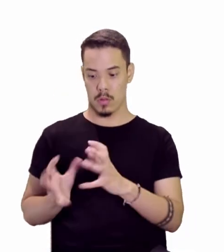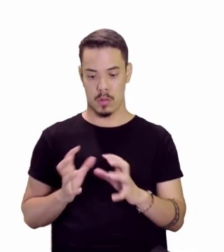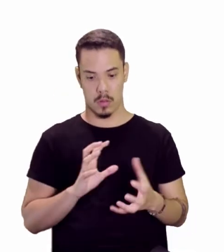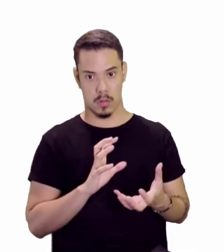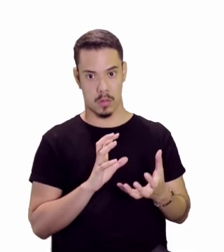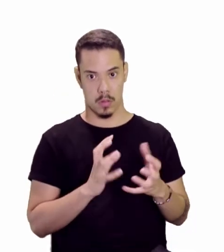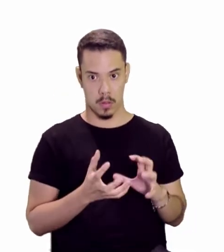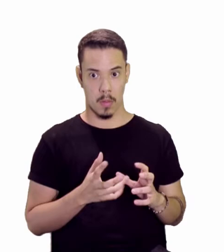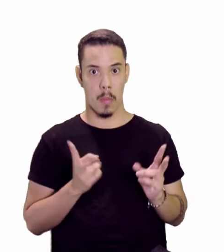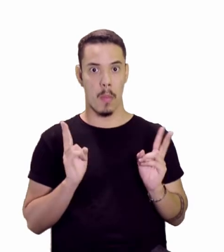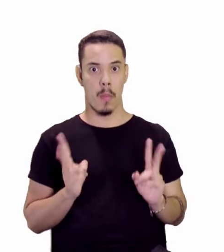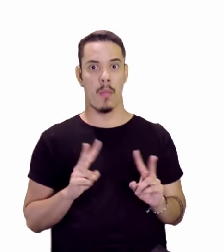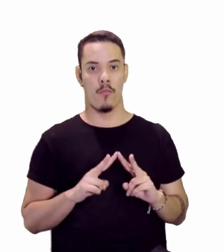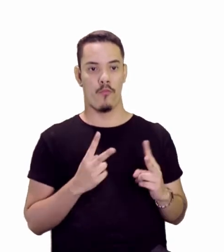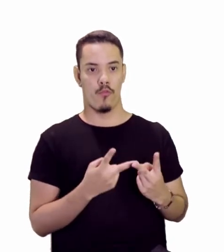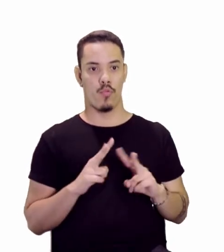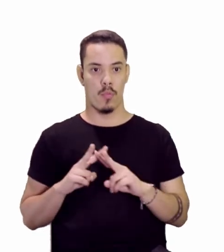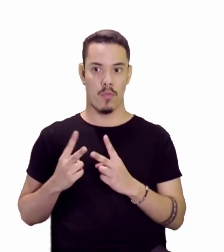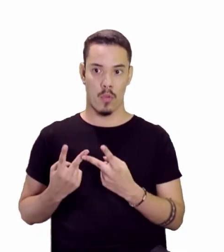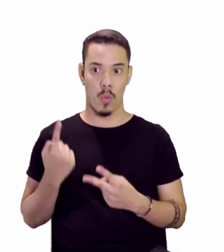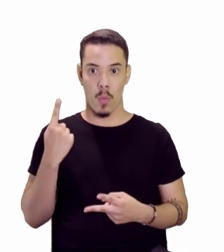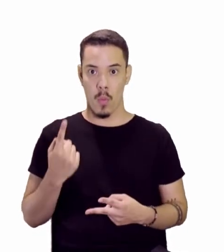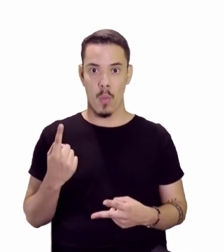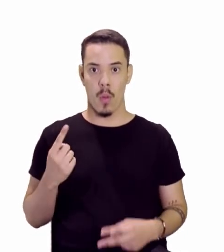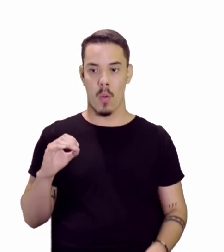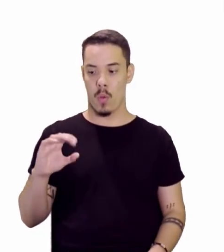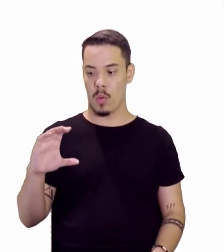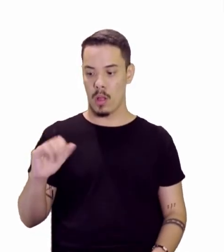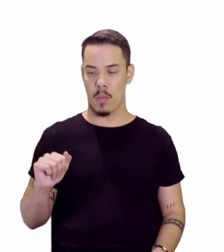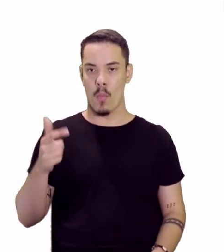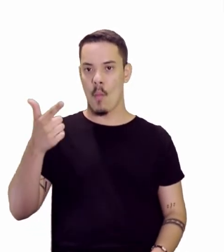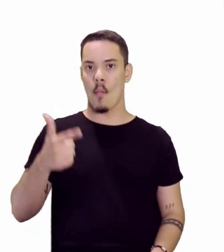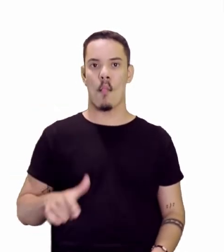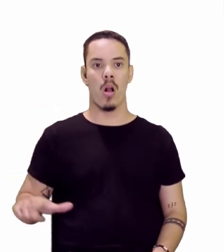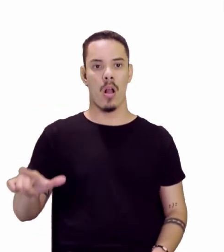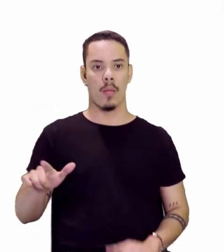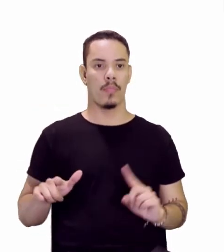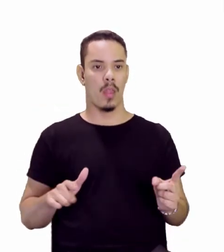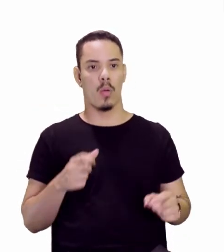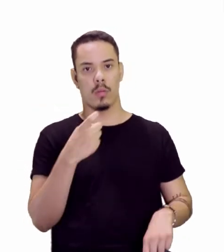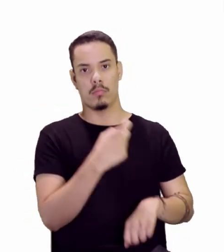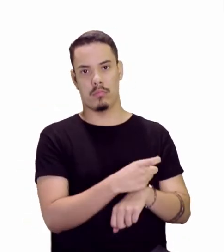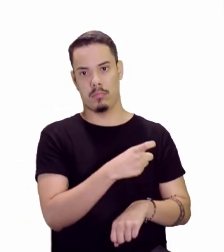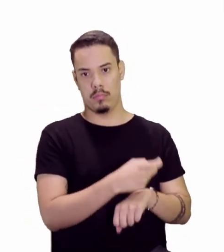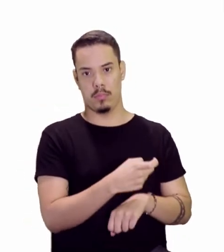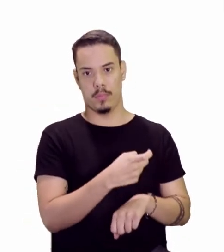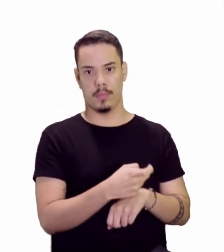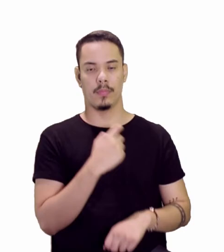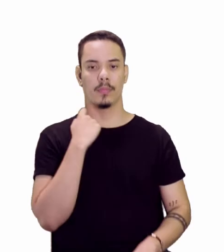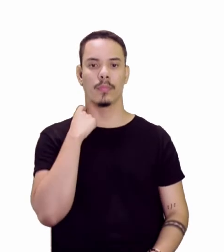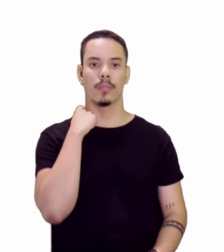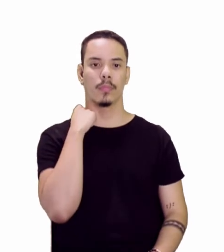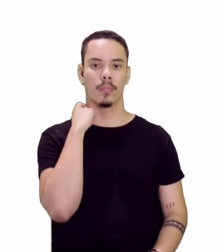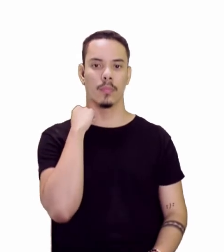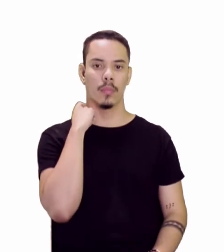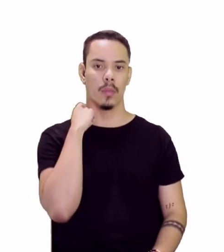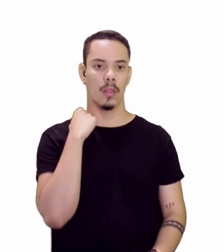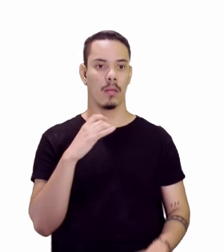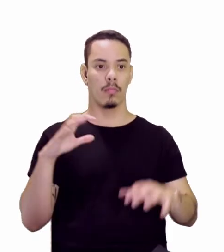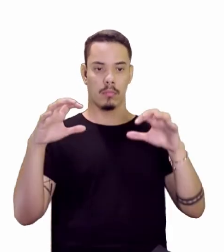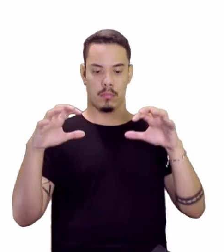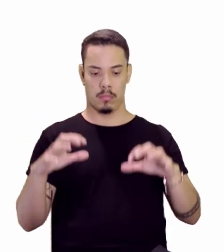que uma é oca e outra é maciça, tem o mesmo volume, mas uma é oca e a outra é maciça. São totalmente mergulhadas